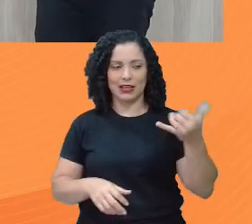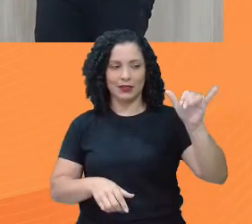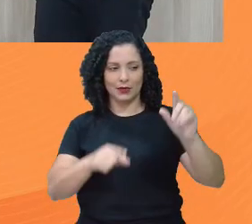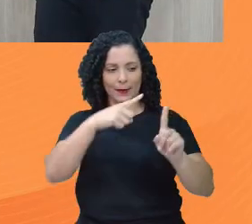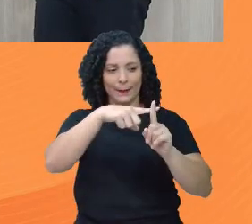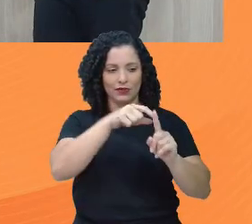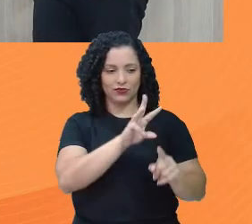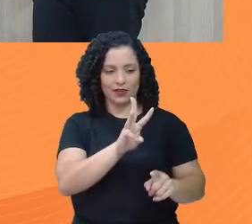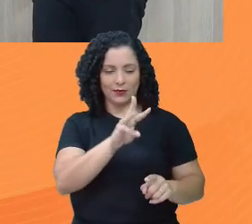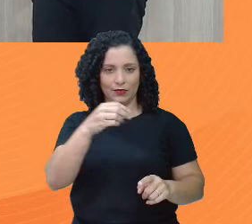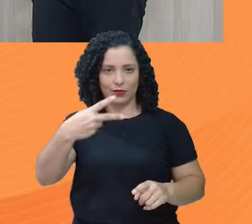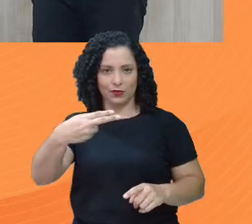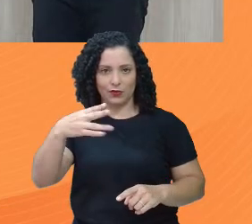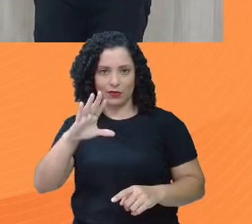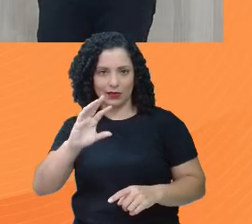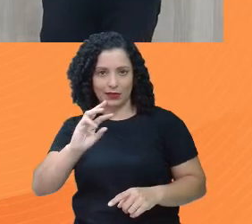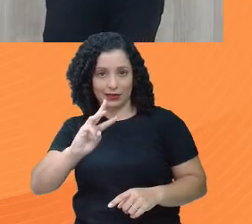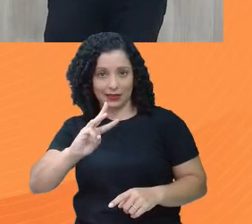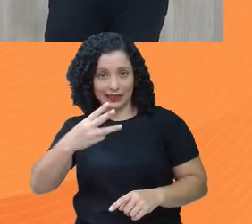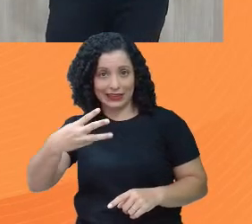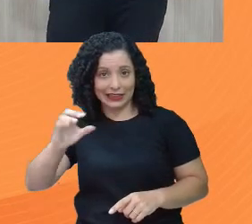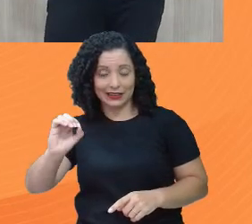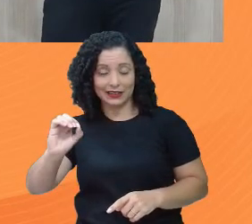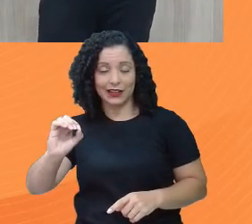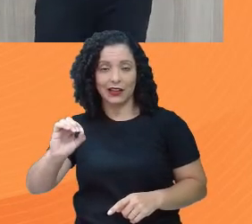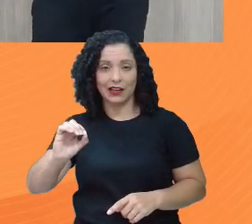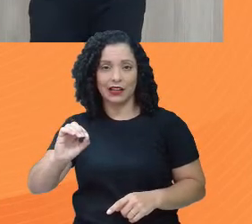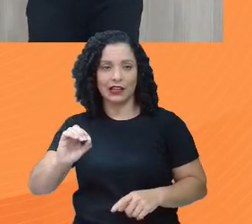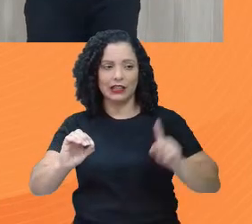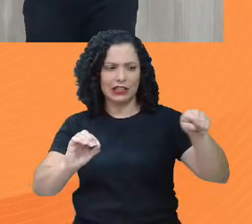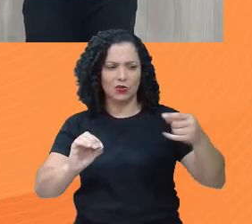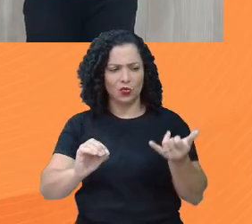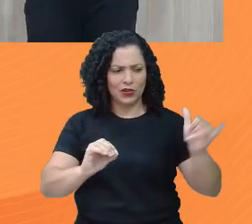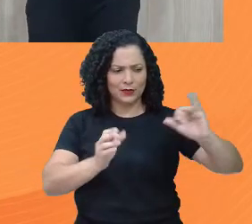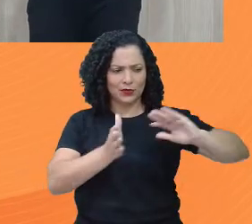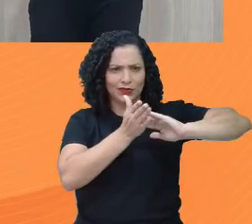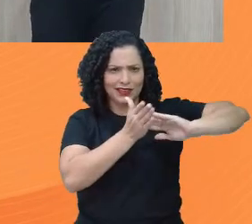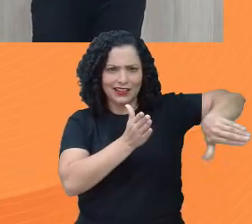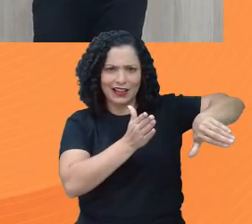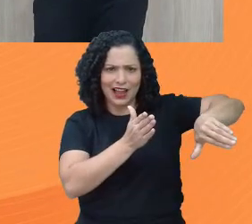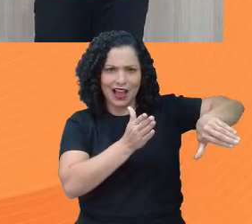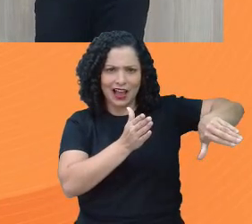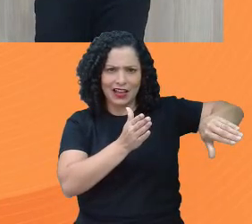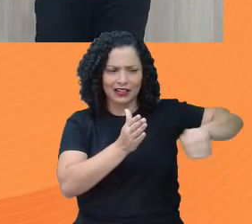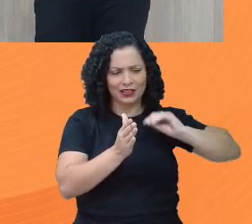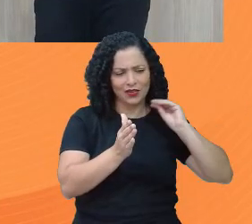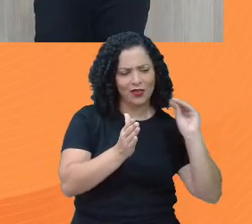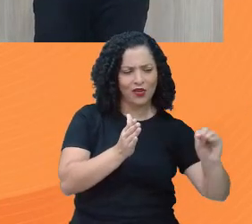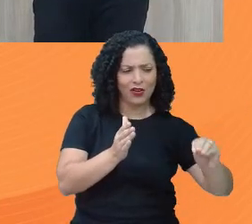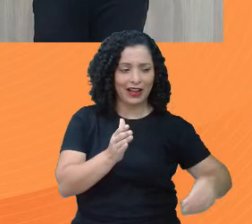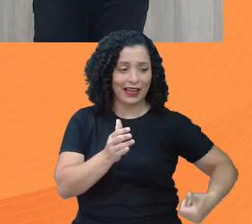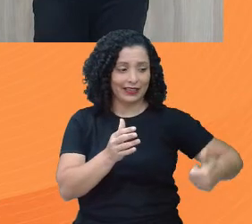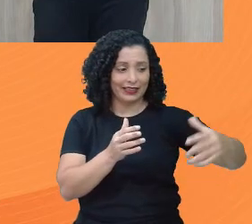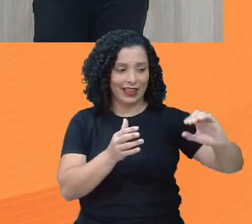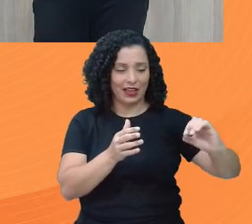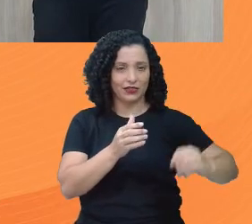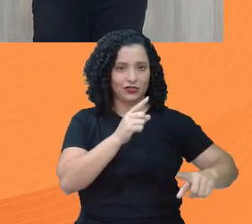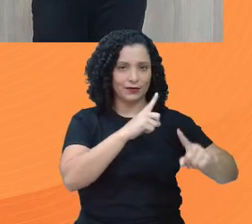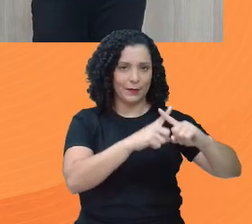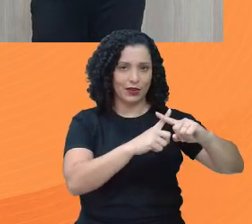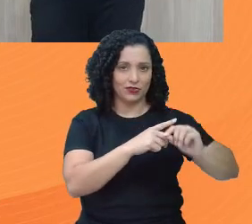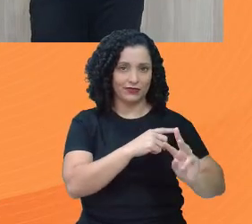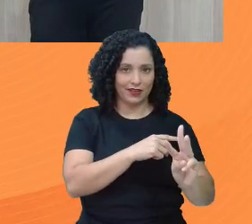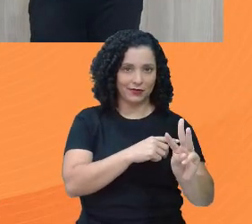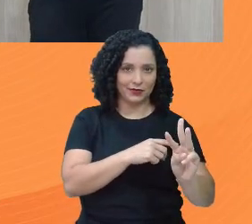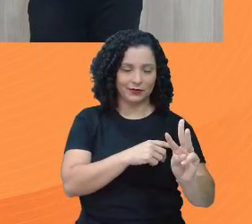w igual a 30, tá bom? Tirei esse y e no lugar do y eu coloquei 10 mais w. Show de bola? Agora